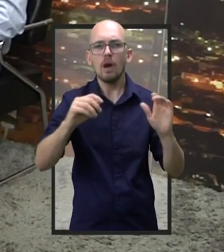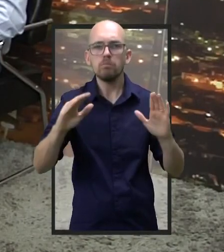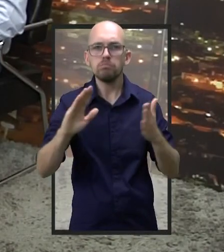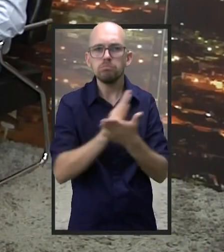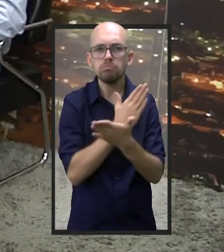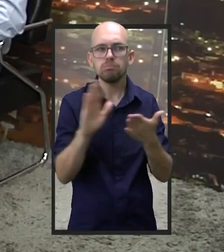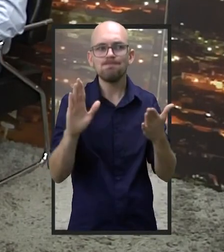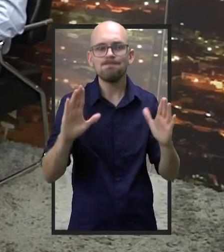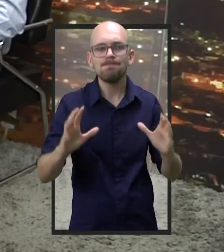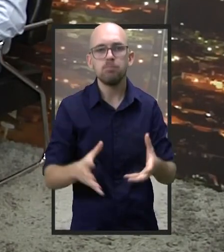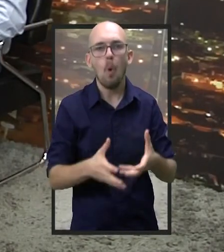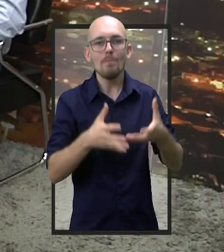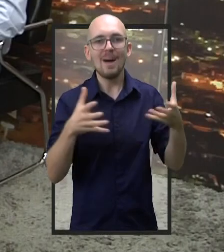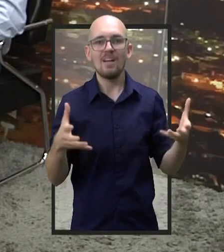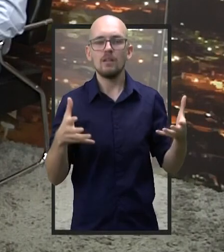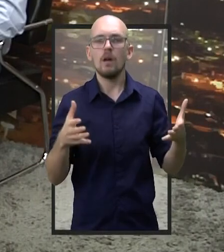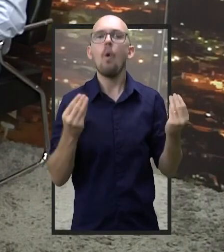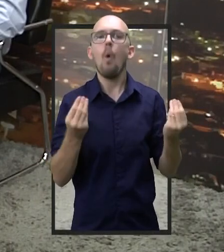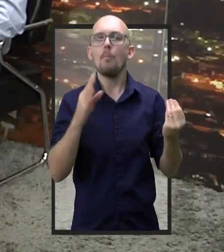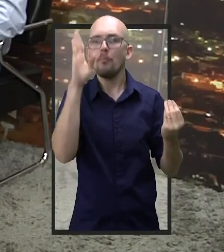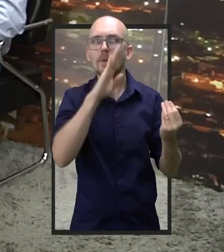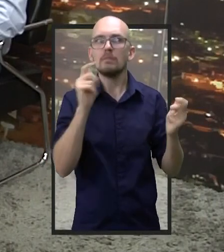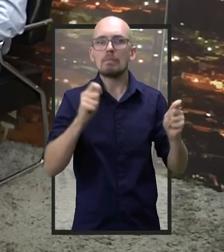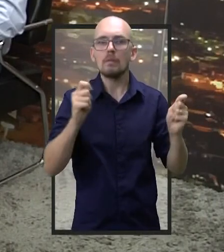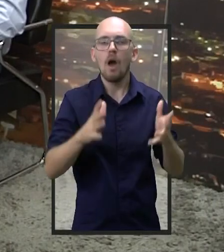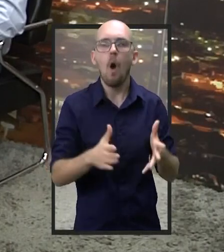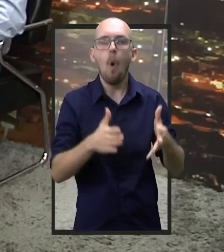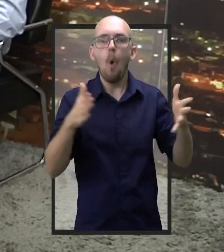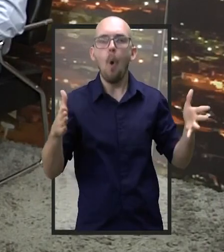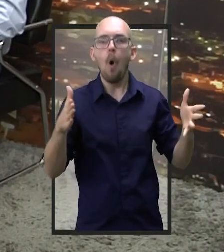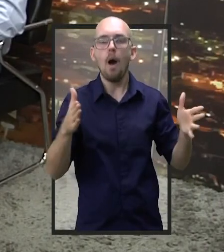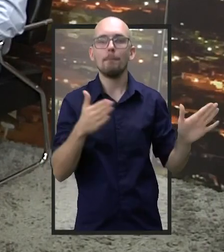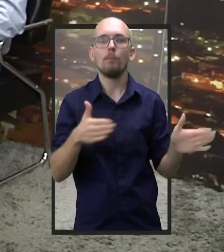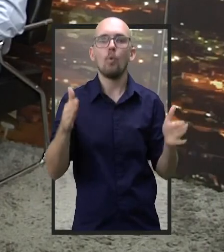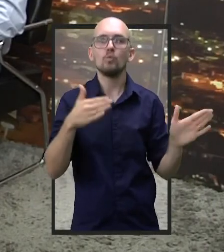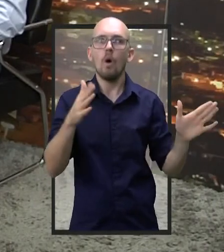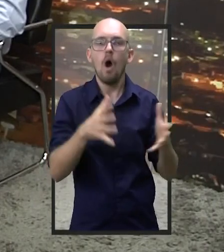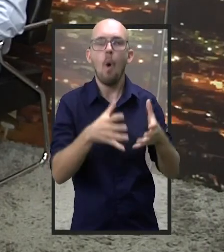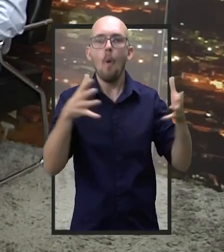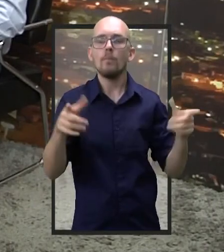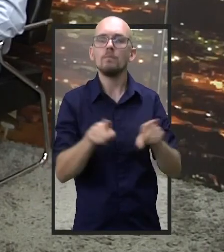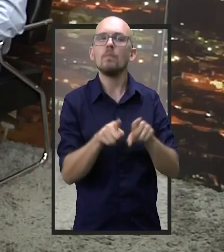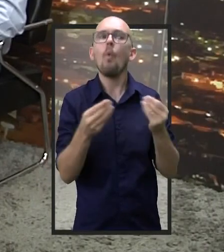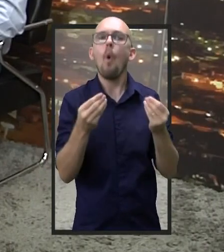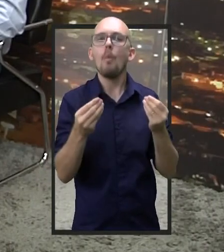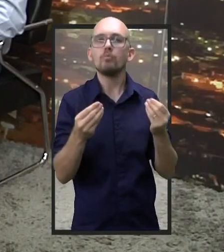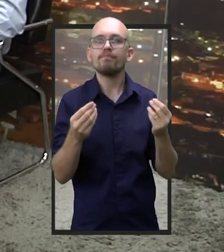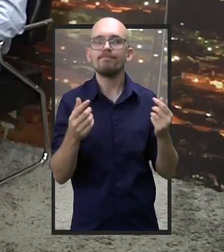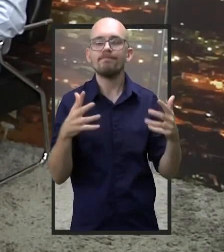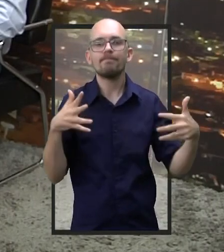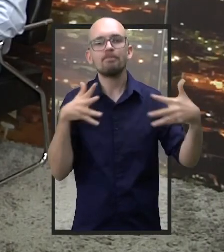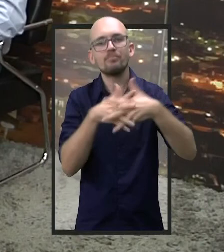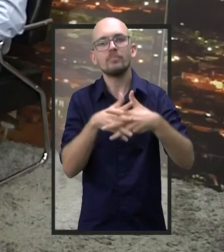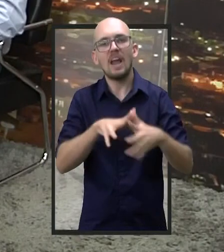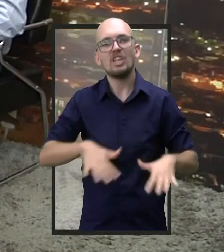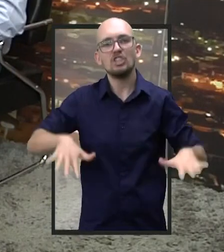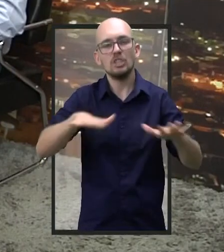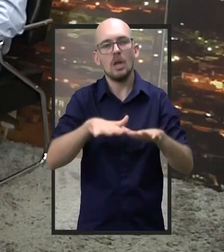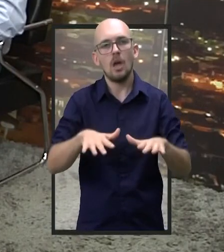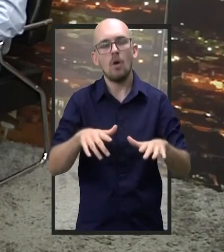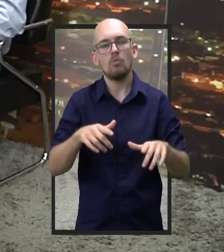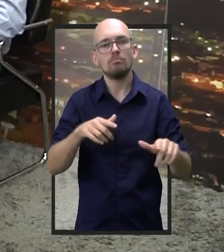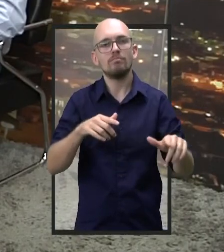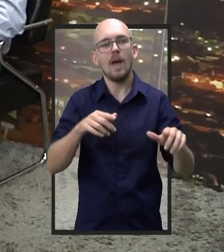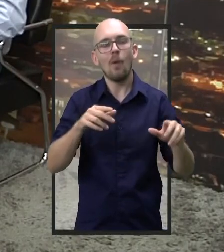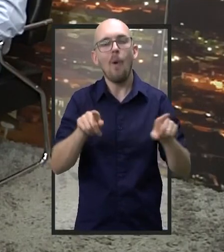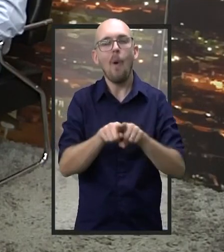como o Brasil pode ampliar a sua produção, e quanto isso acaba refletindo na nossa região, no aumento da